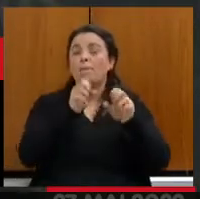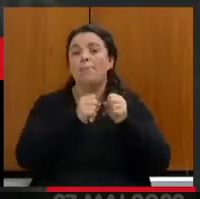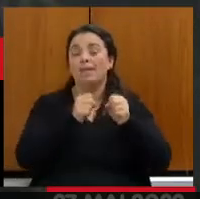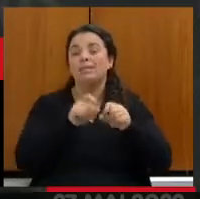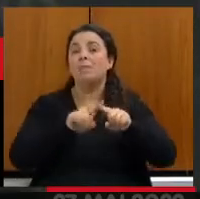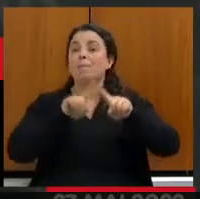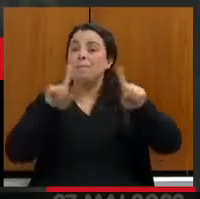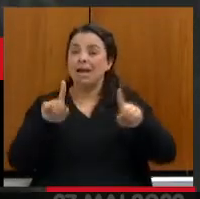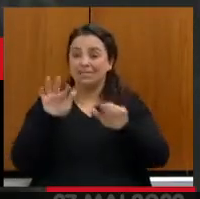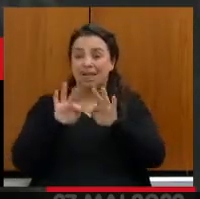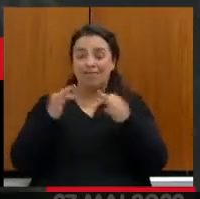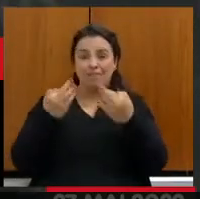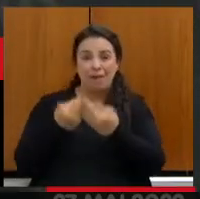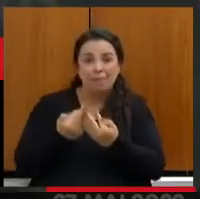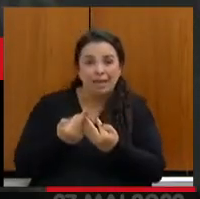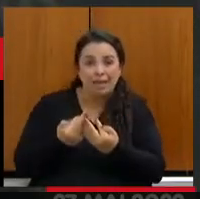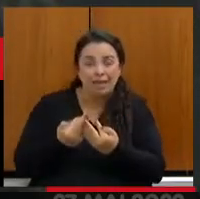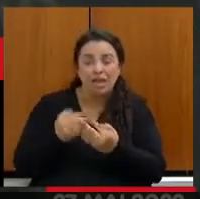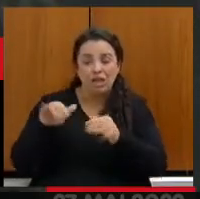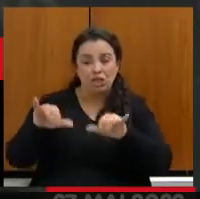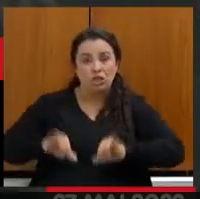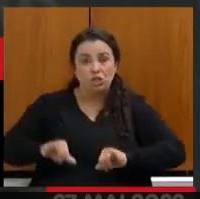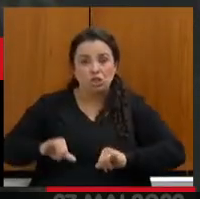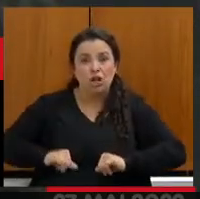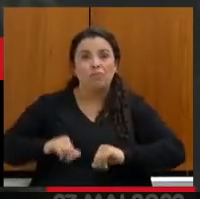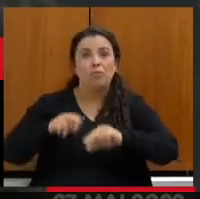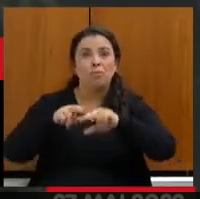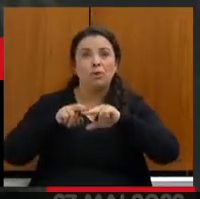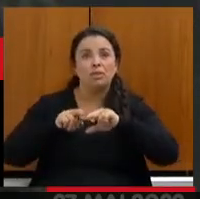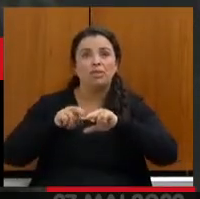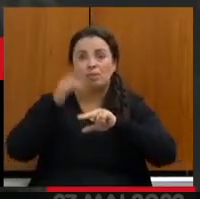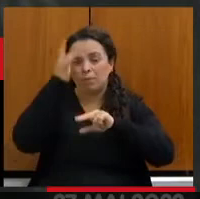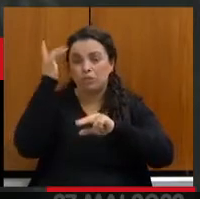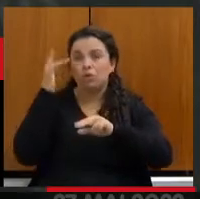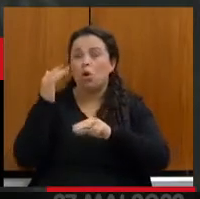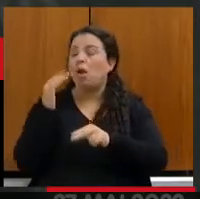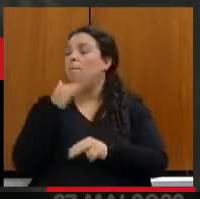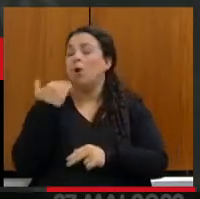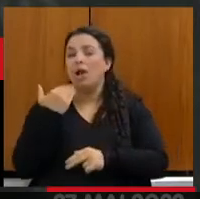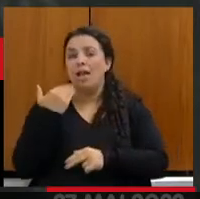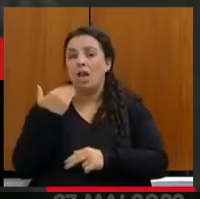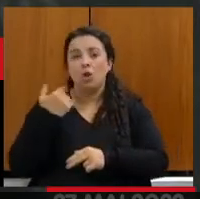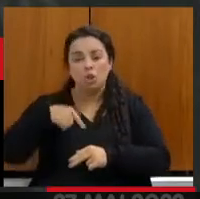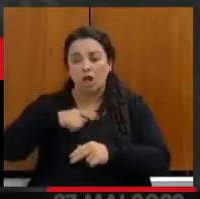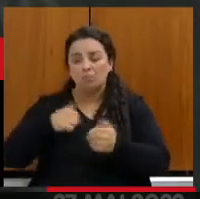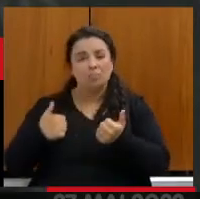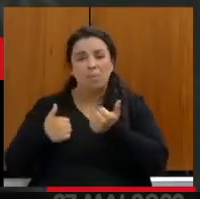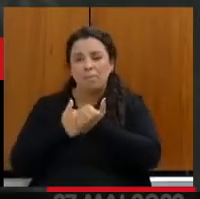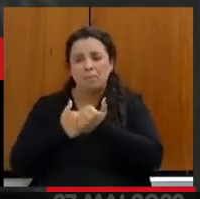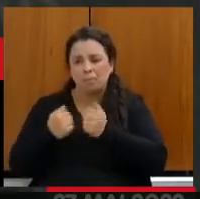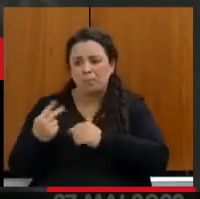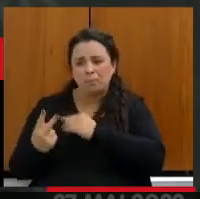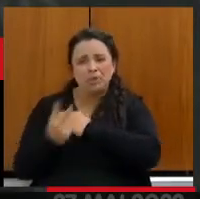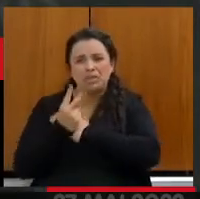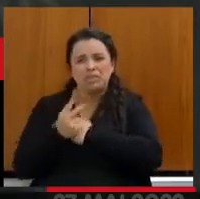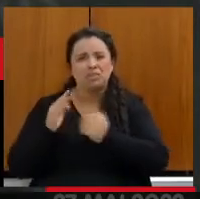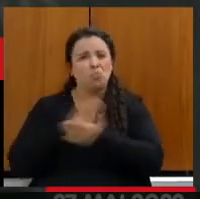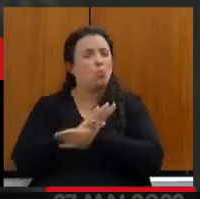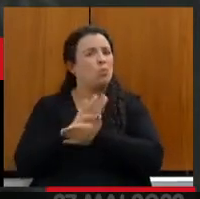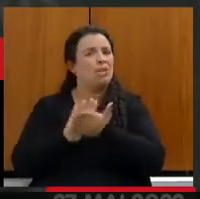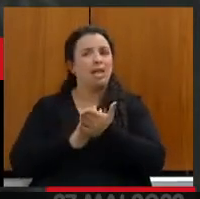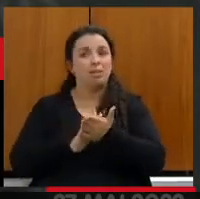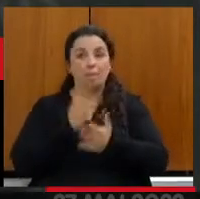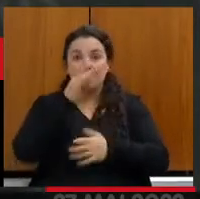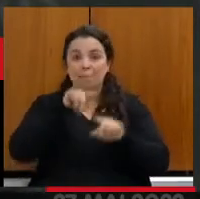para família do ser que sofrem feminicídio nós não temos isso e os presos Os